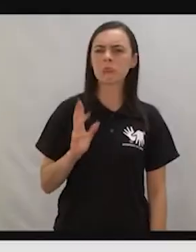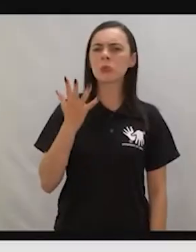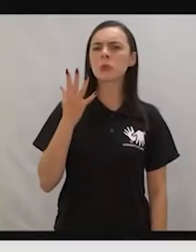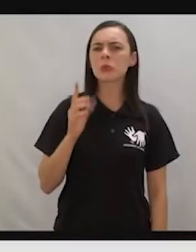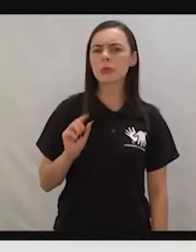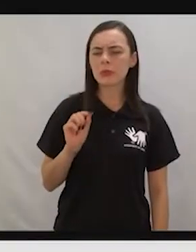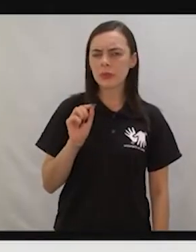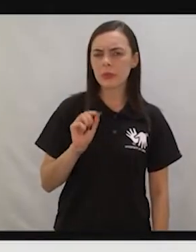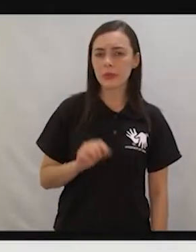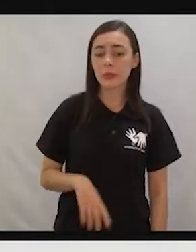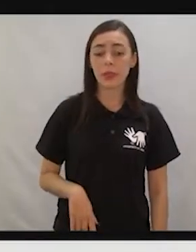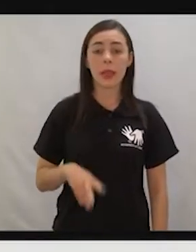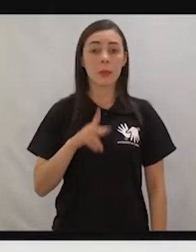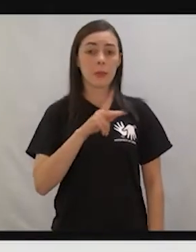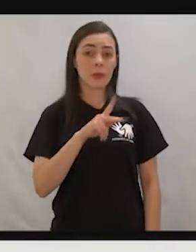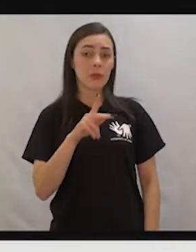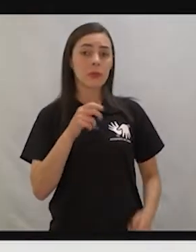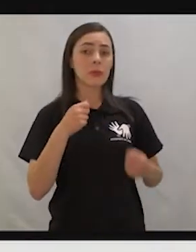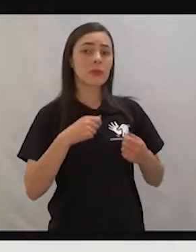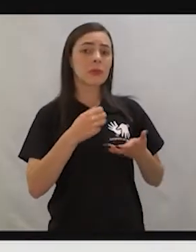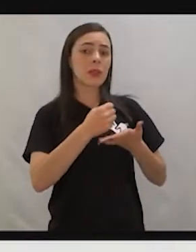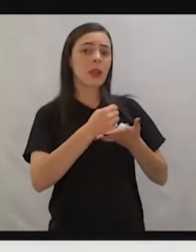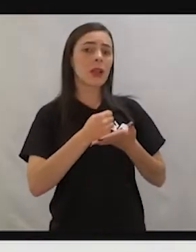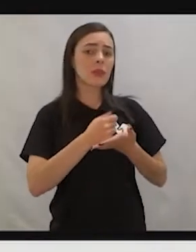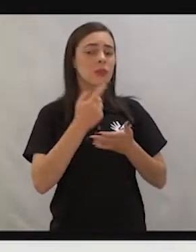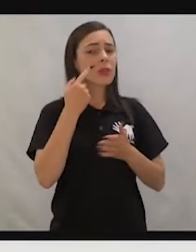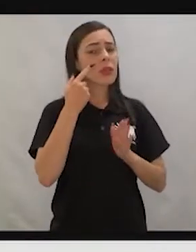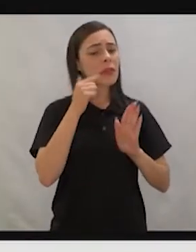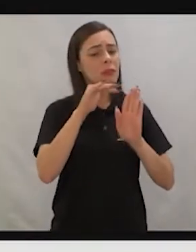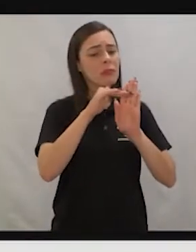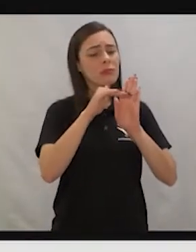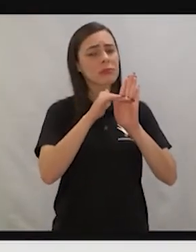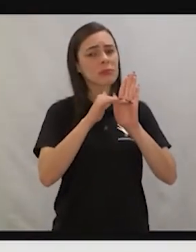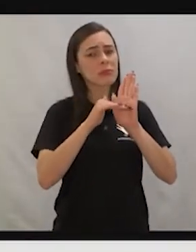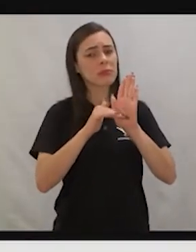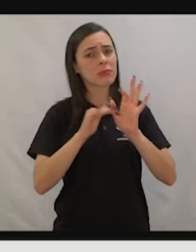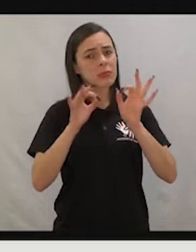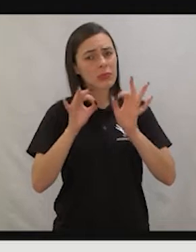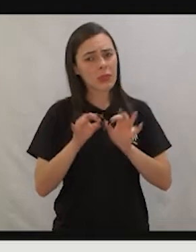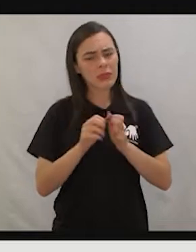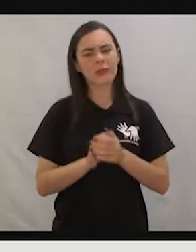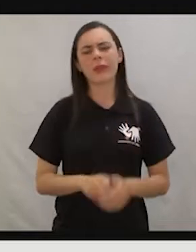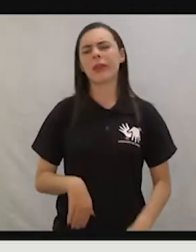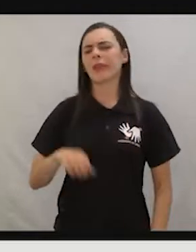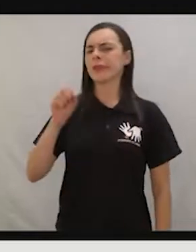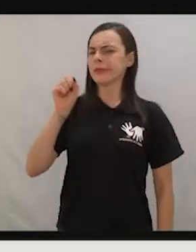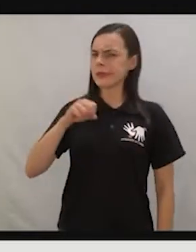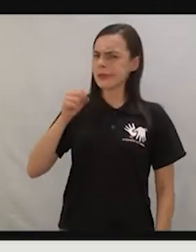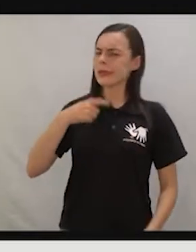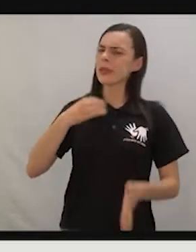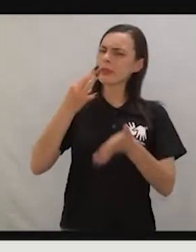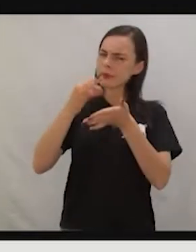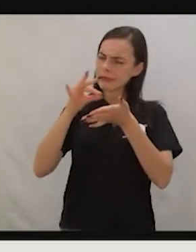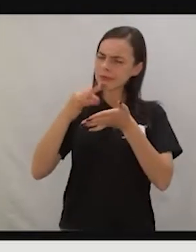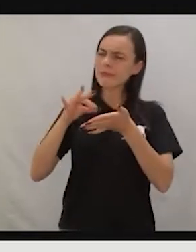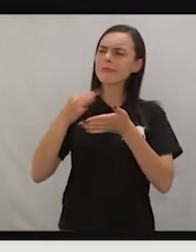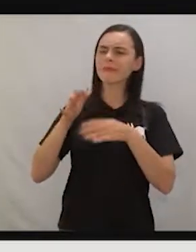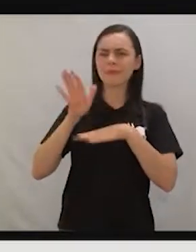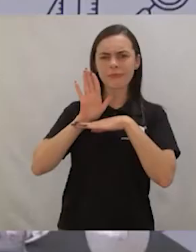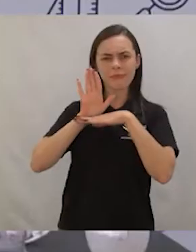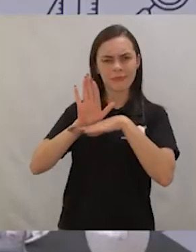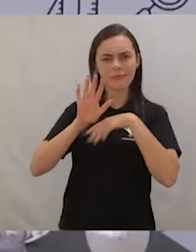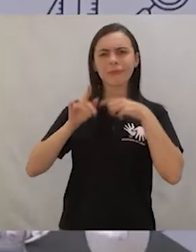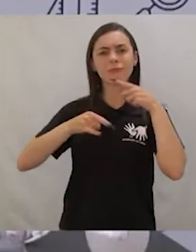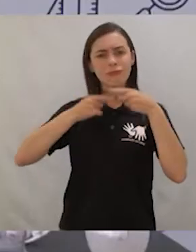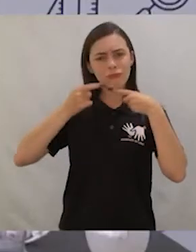ver o que aconteceu. Professora, preciso da sua ajuda para conferir minha sequência. Claro, Júlia, afinal de contas a professora está aqui para te ajudar,